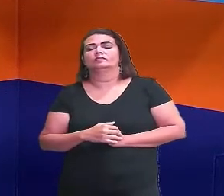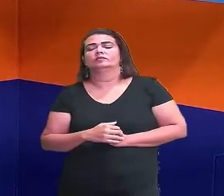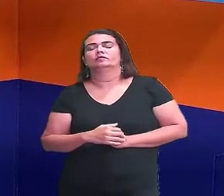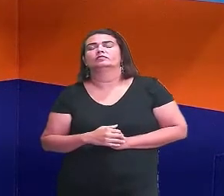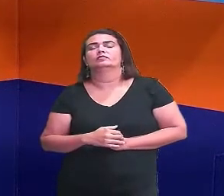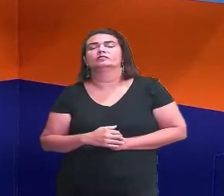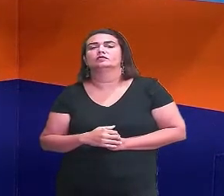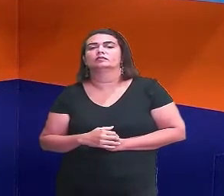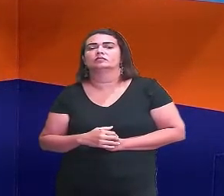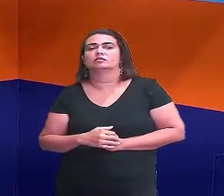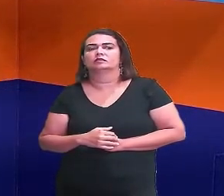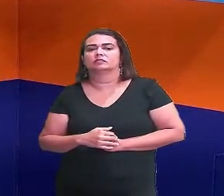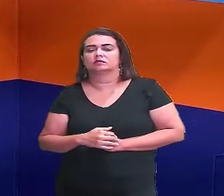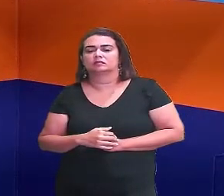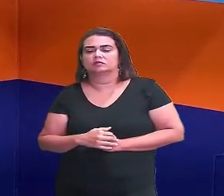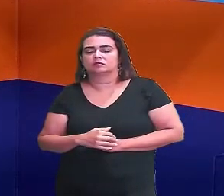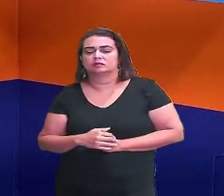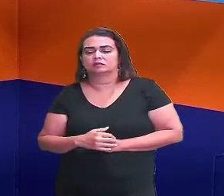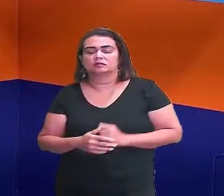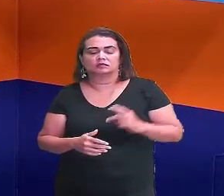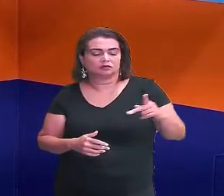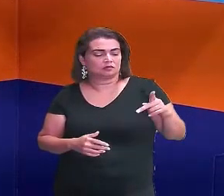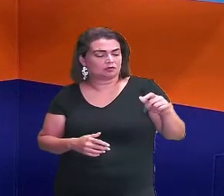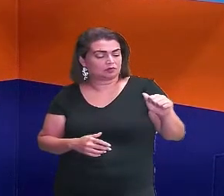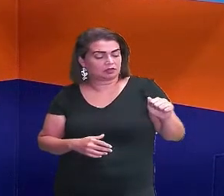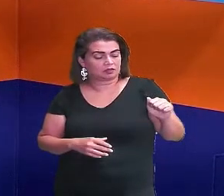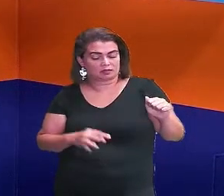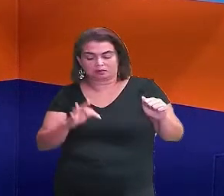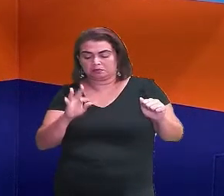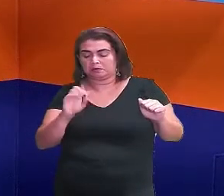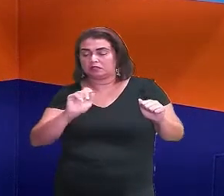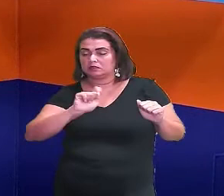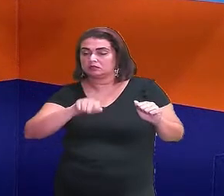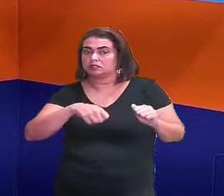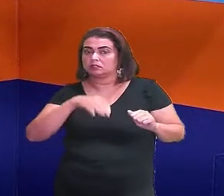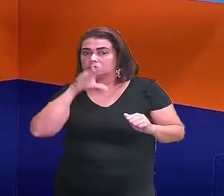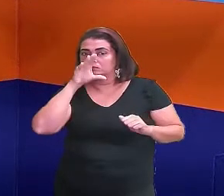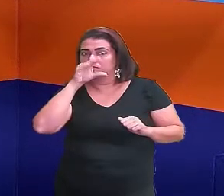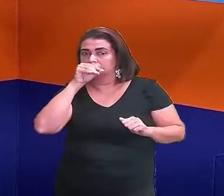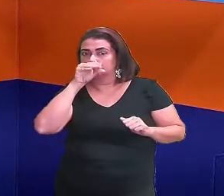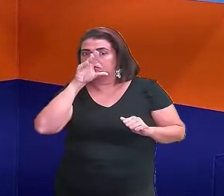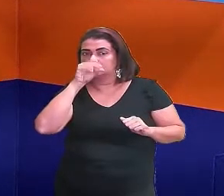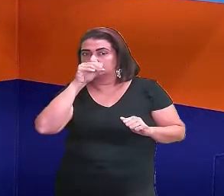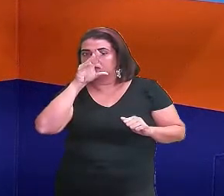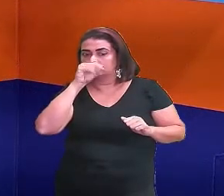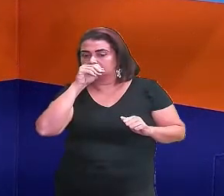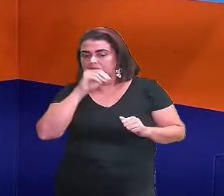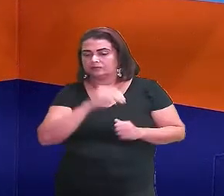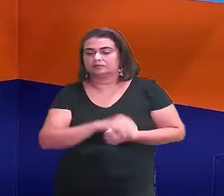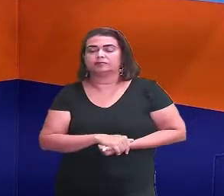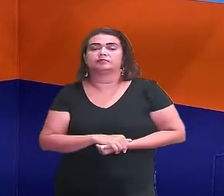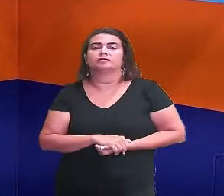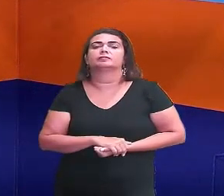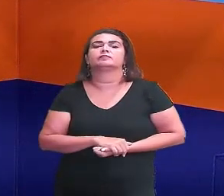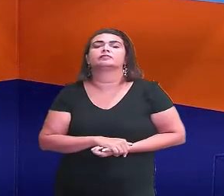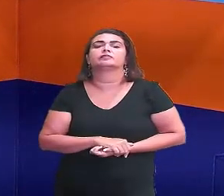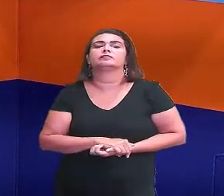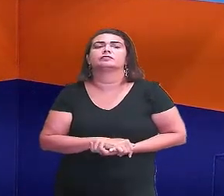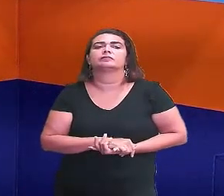formar outra sílaba pato. Então, pato ficou separado dessa forma, pato.